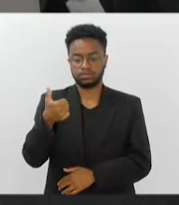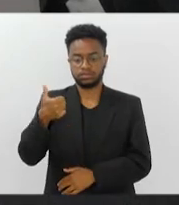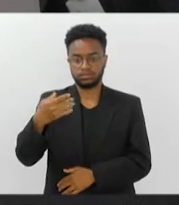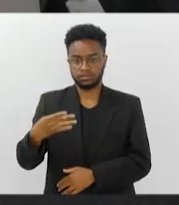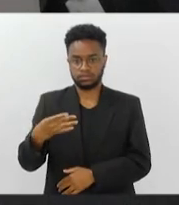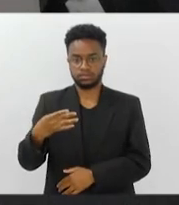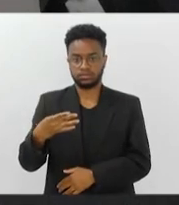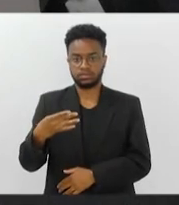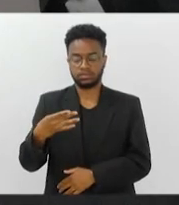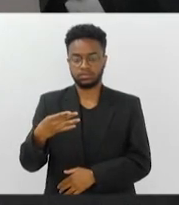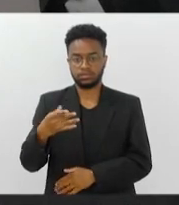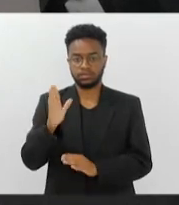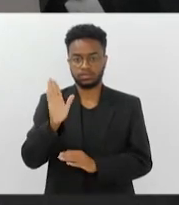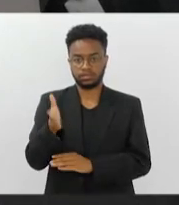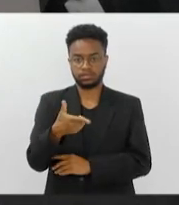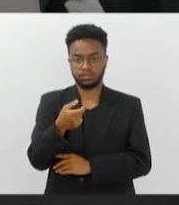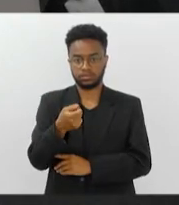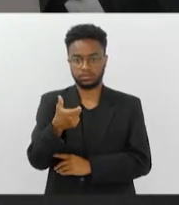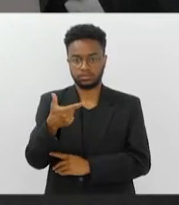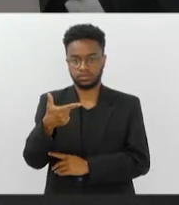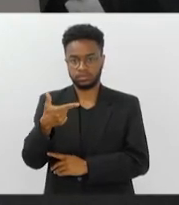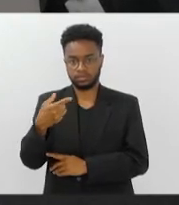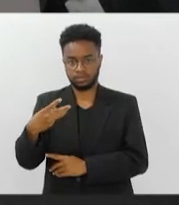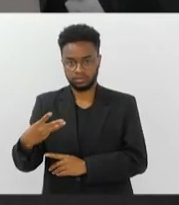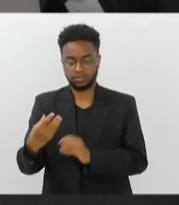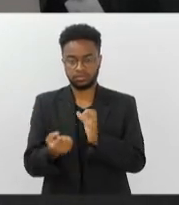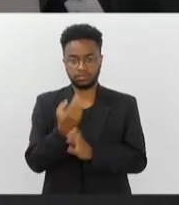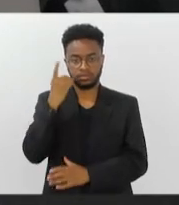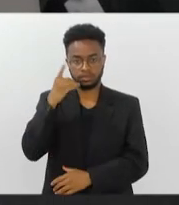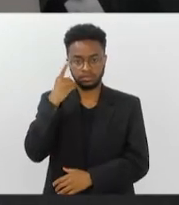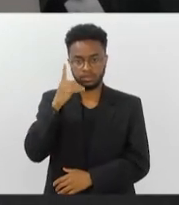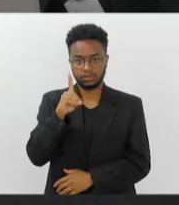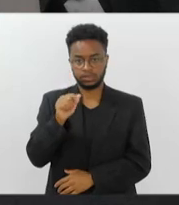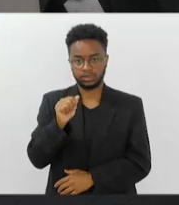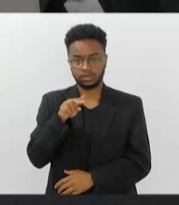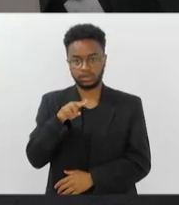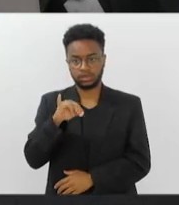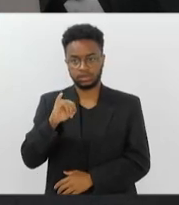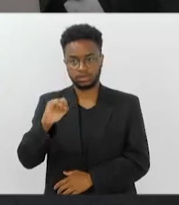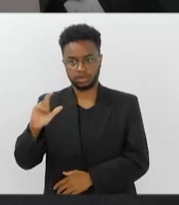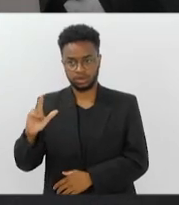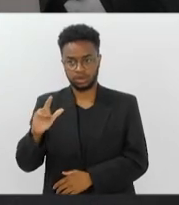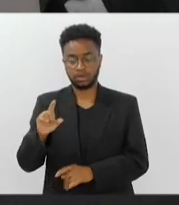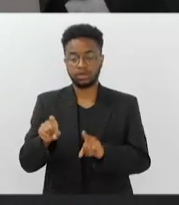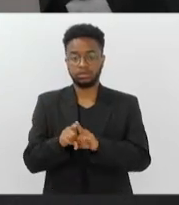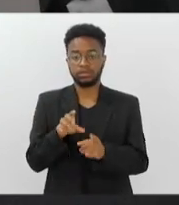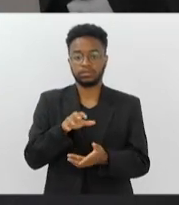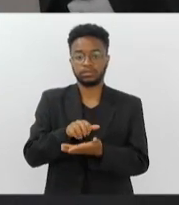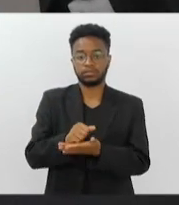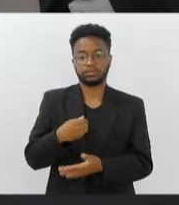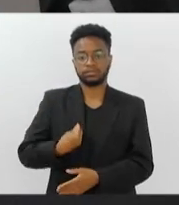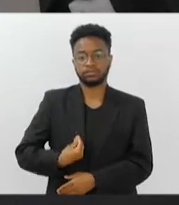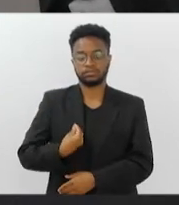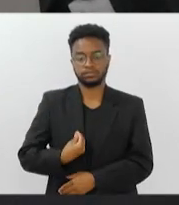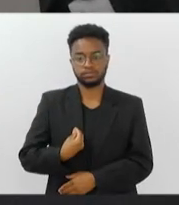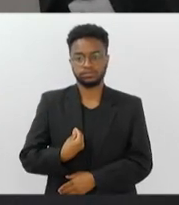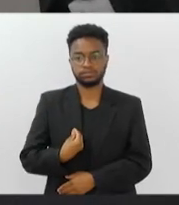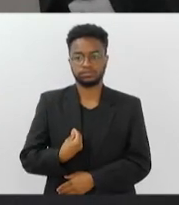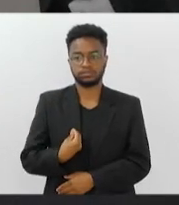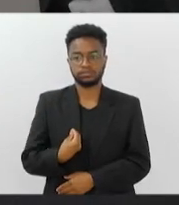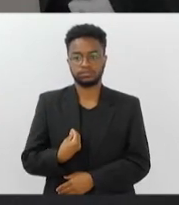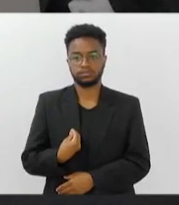1714, de 23, de autoria do deputado Daniel Libreron, antes registrando também a presença